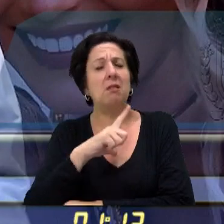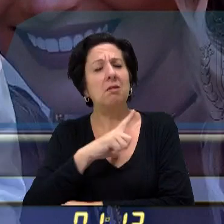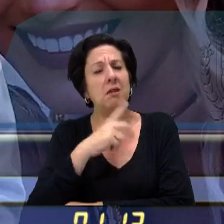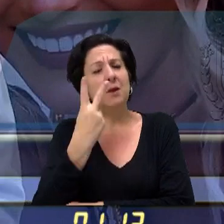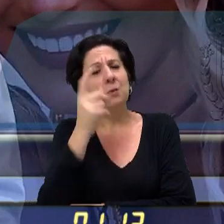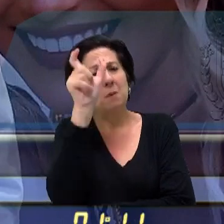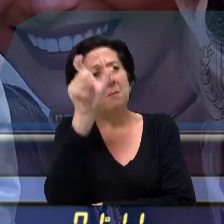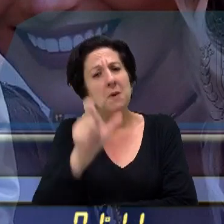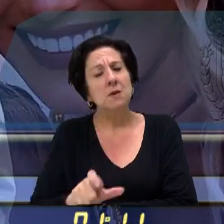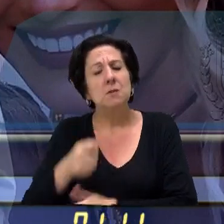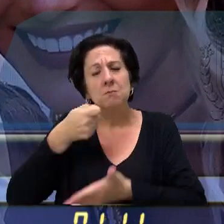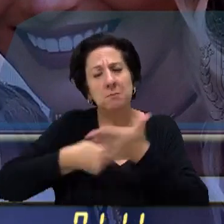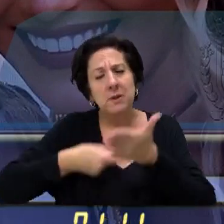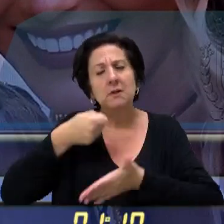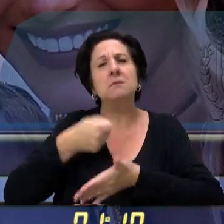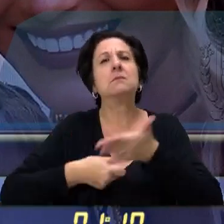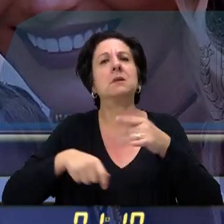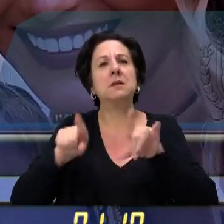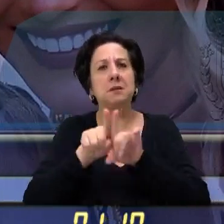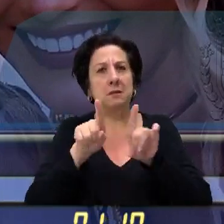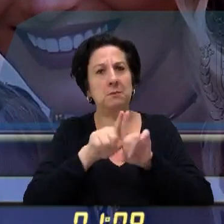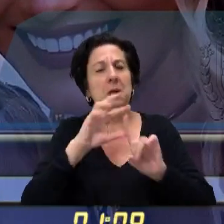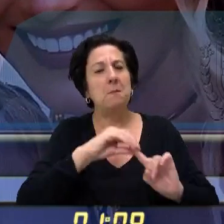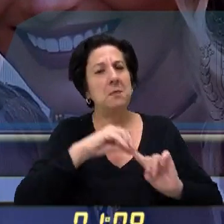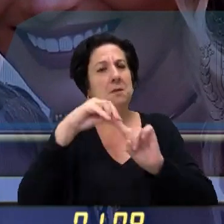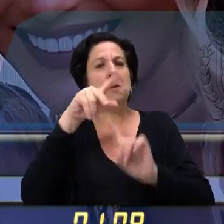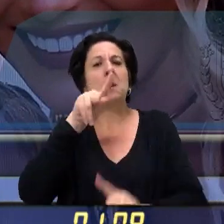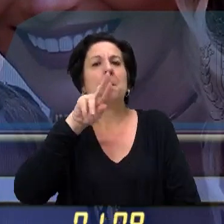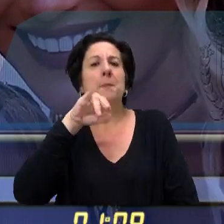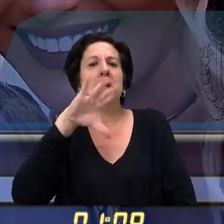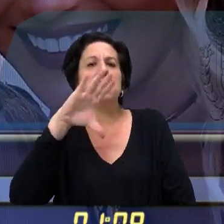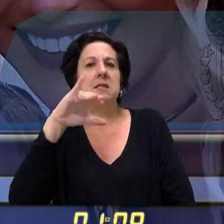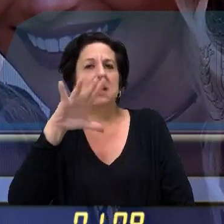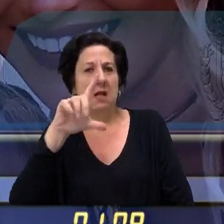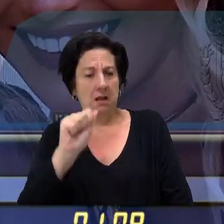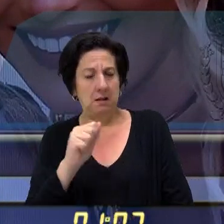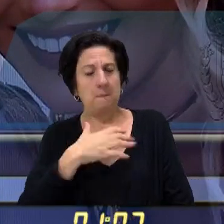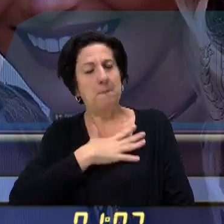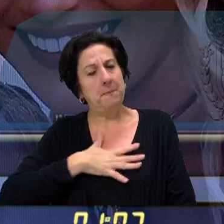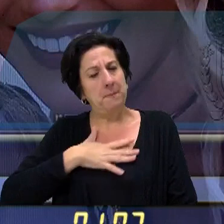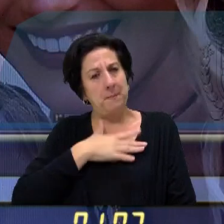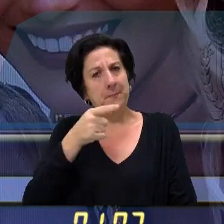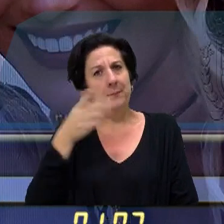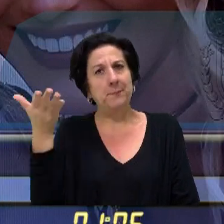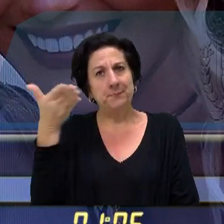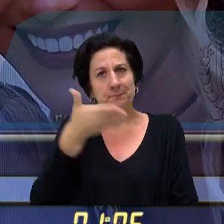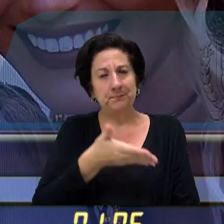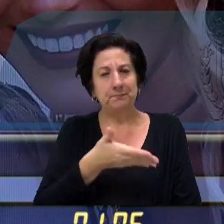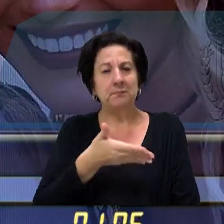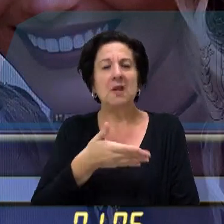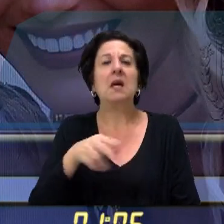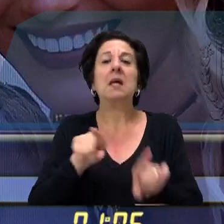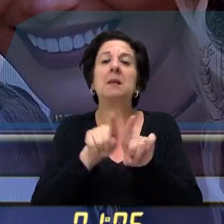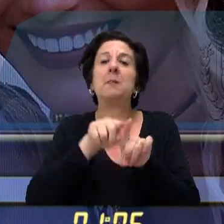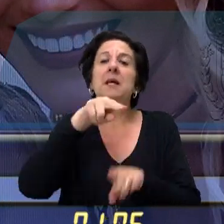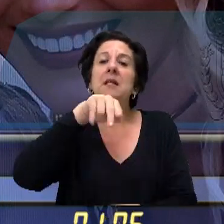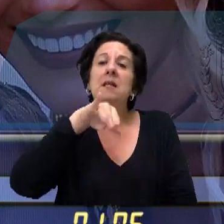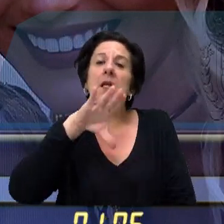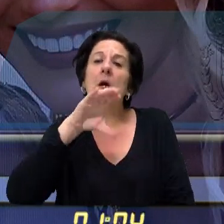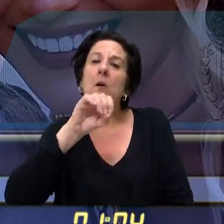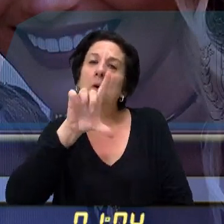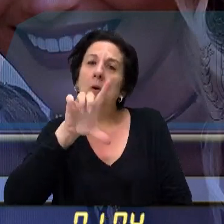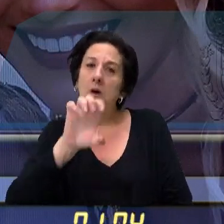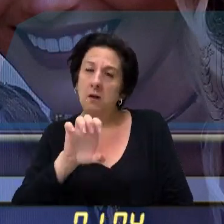duas pessoas que batalham bastante com isso, principalmente a Priscila Fremia. Prazer de ter aí, Priscila, tá? E a Nicole também,